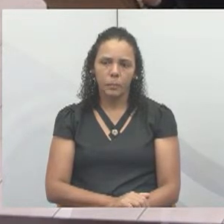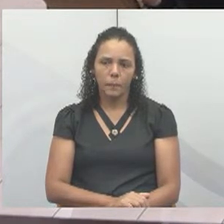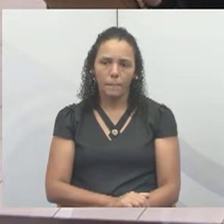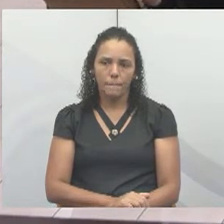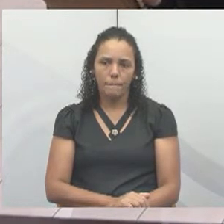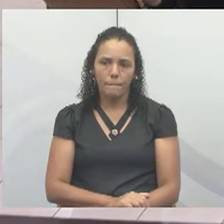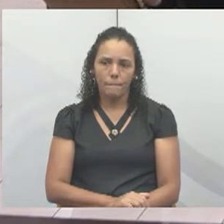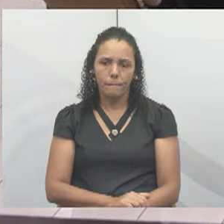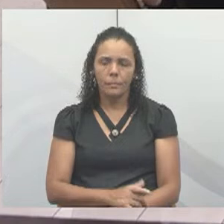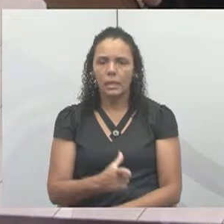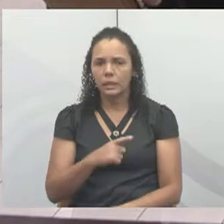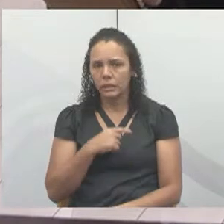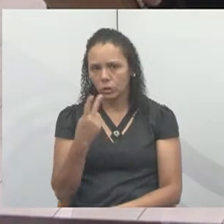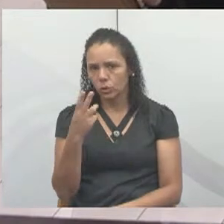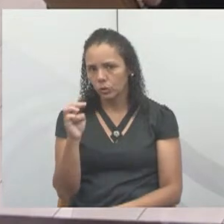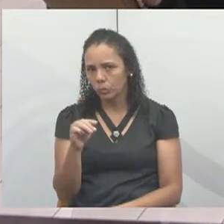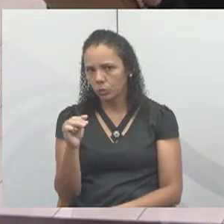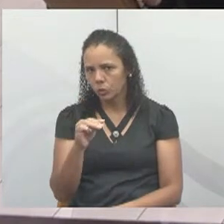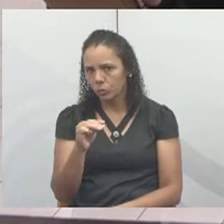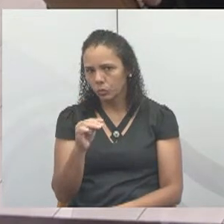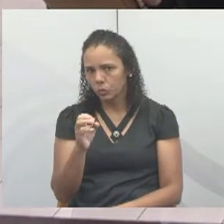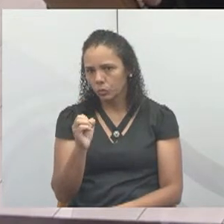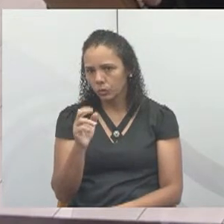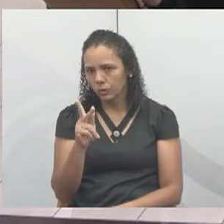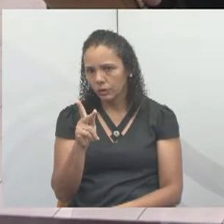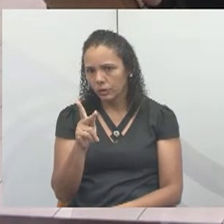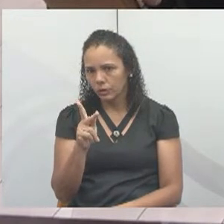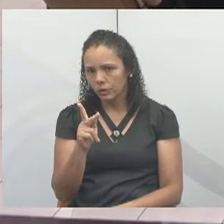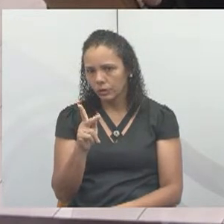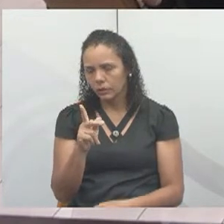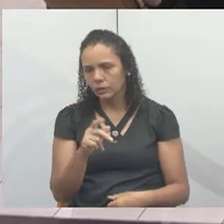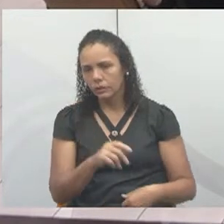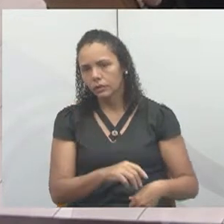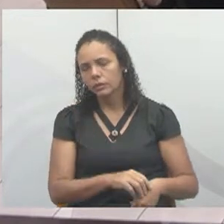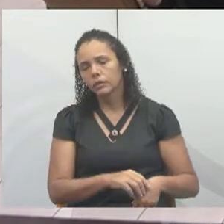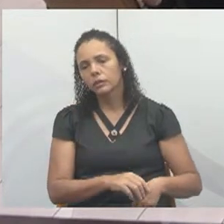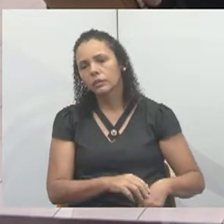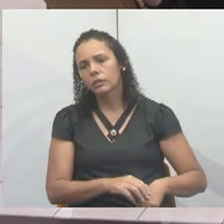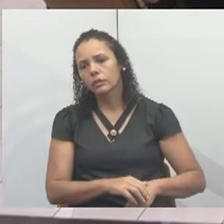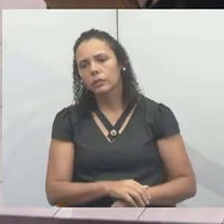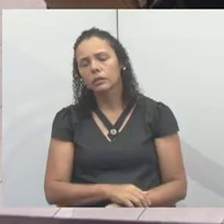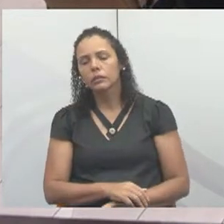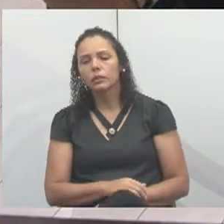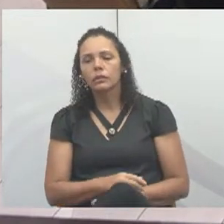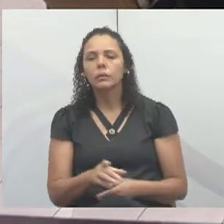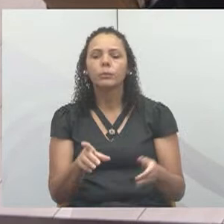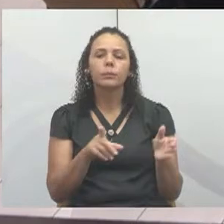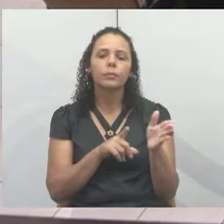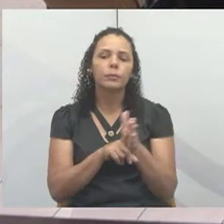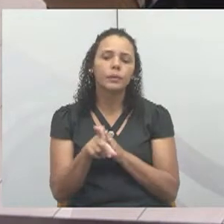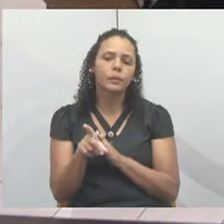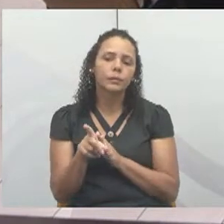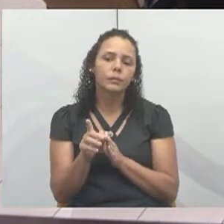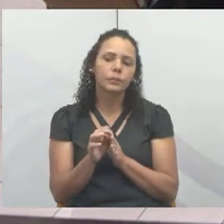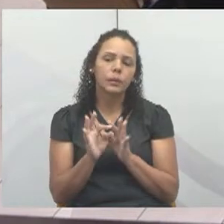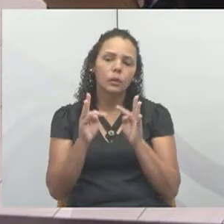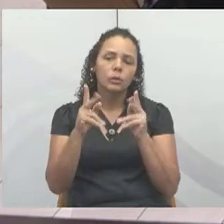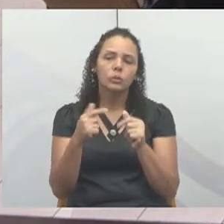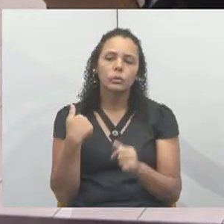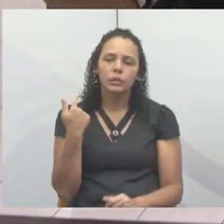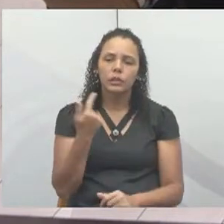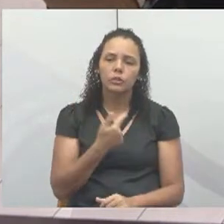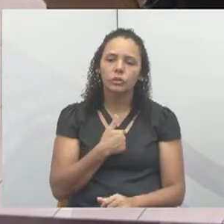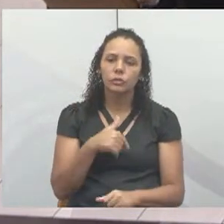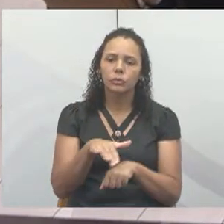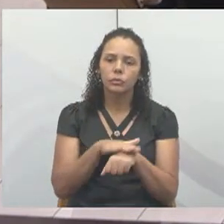Tenho mais 2 minutos, né? Vocês falaram? Celso, vou fazer uma pergunta para você. Acho que tudo que a gente discutiu,